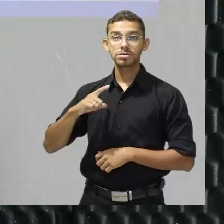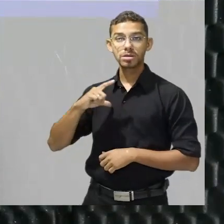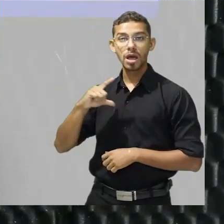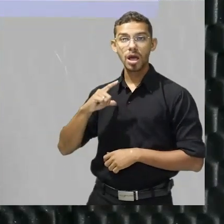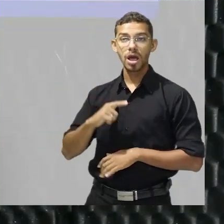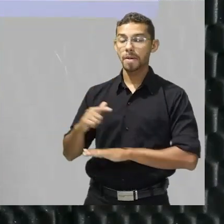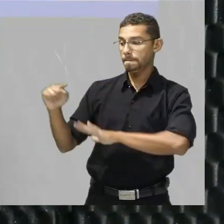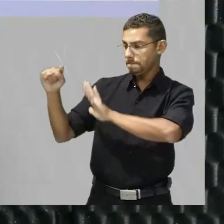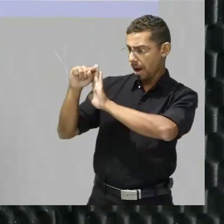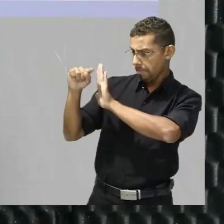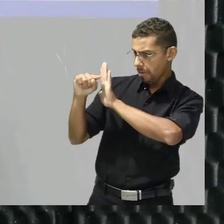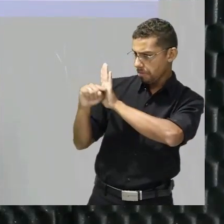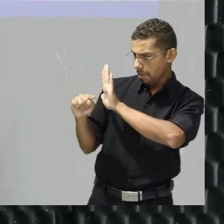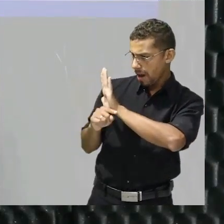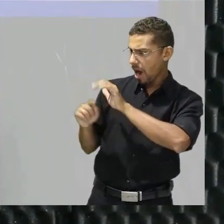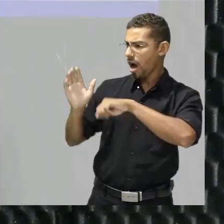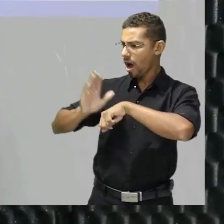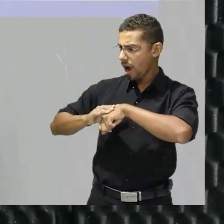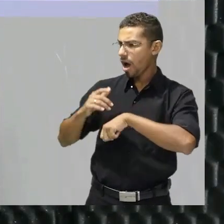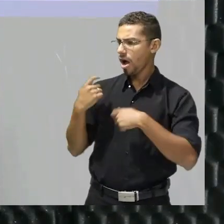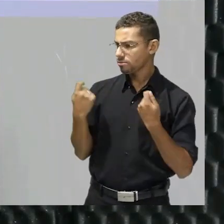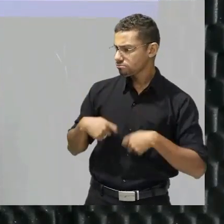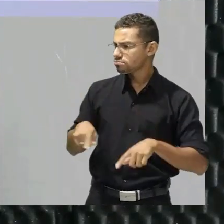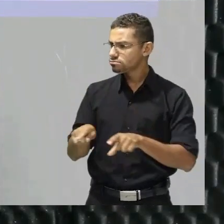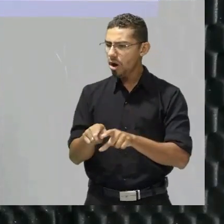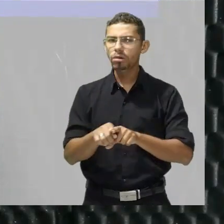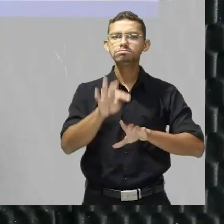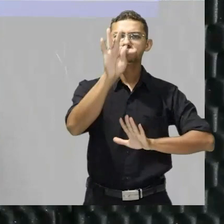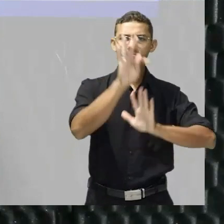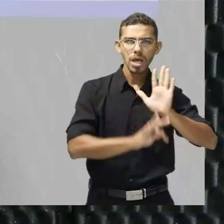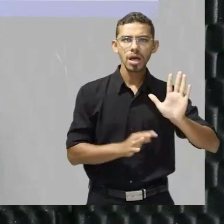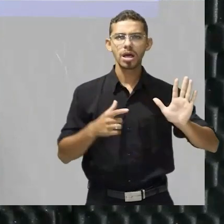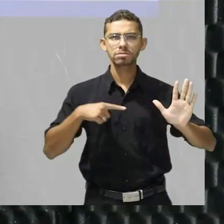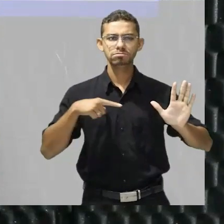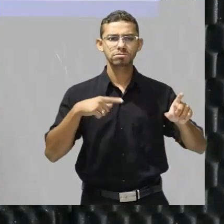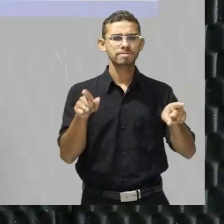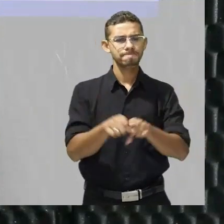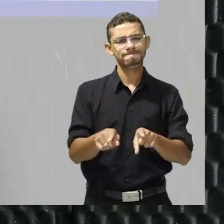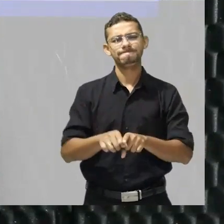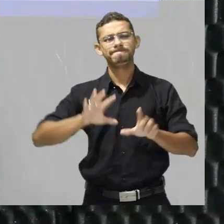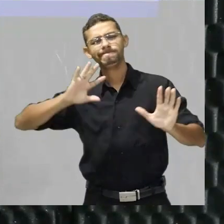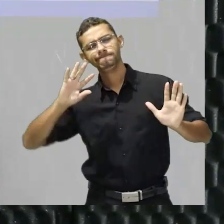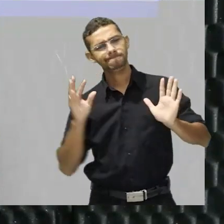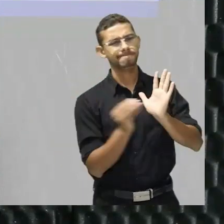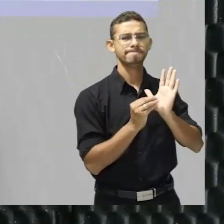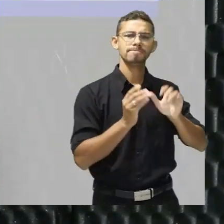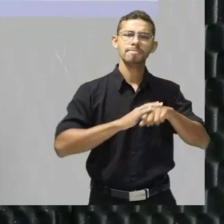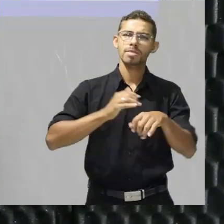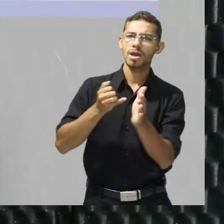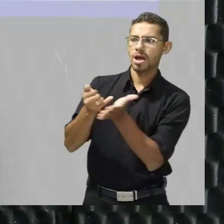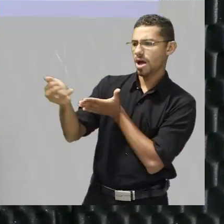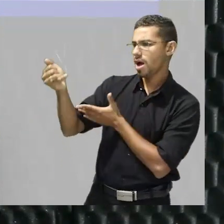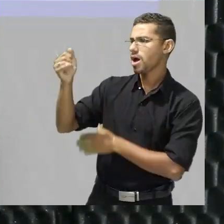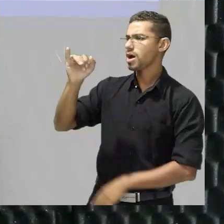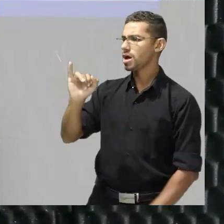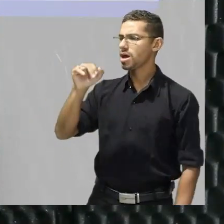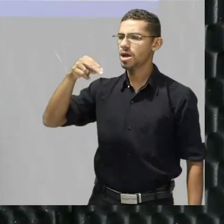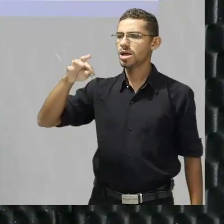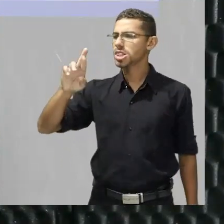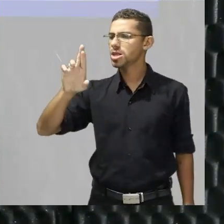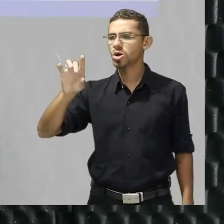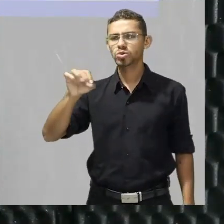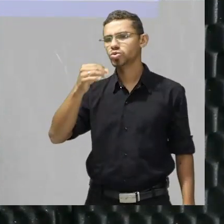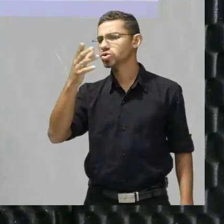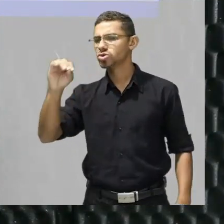ali ao lado na sua prova você pode fazer né colocando as palavras-chave da introdução as palavras-chave do